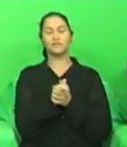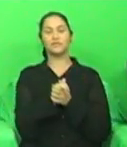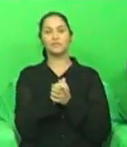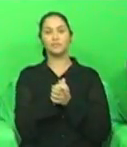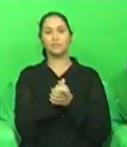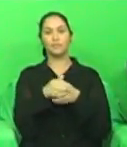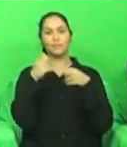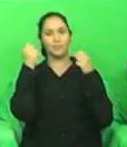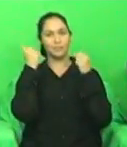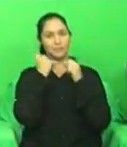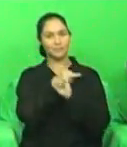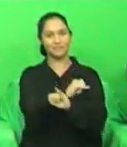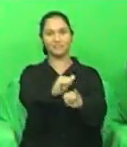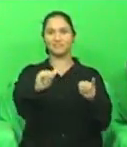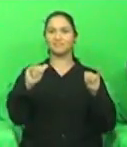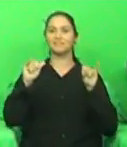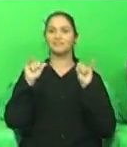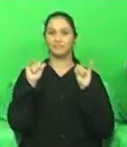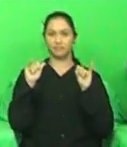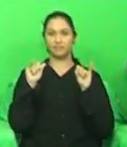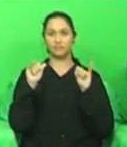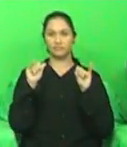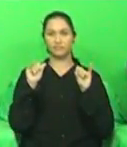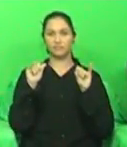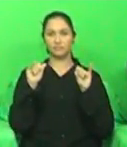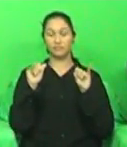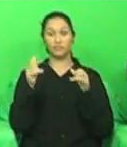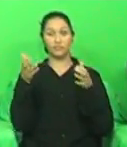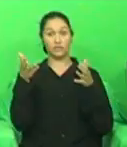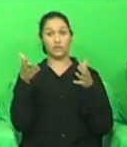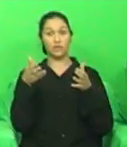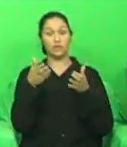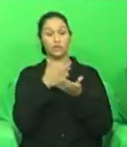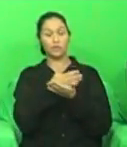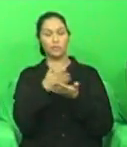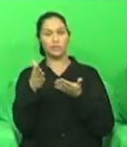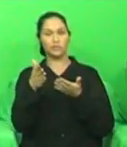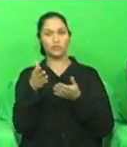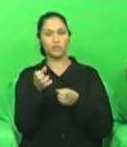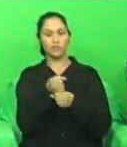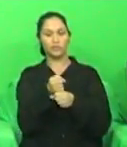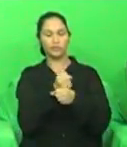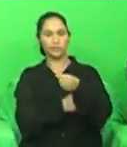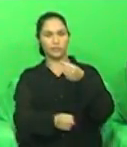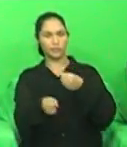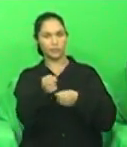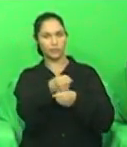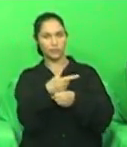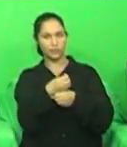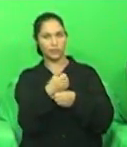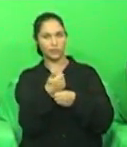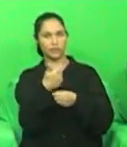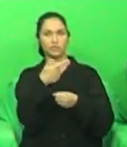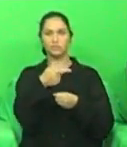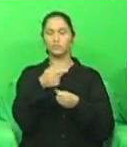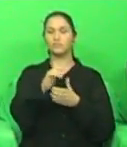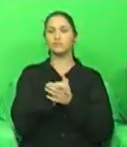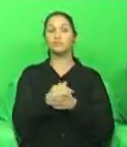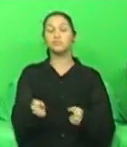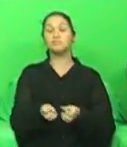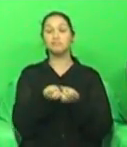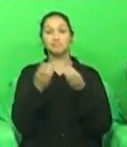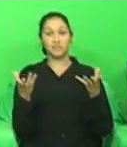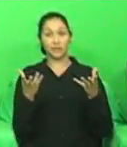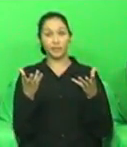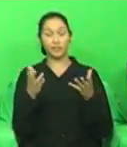maravilhoso instituído este ano eo ano passado perdão neste mandato que é bacana uma mais do que nunca